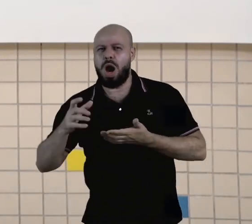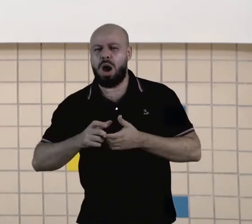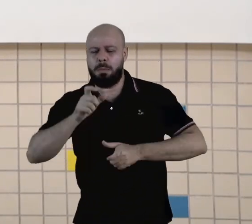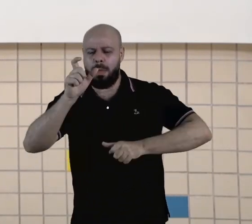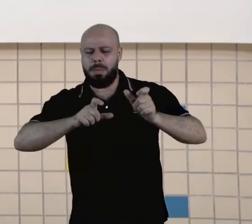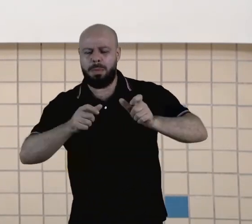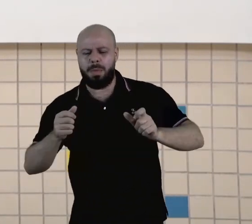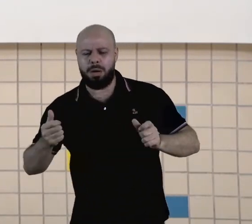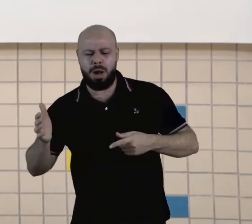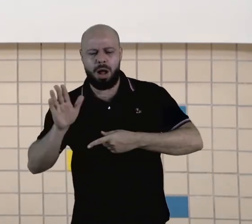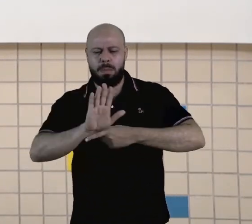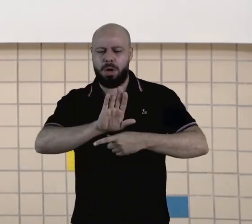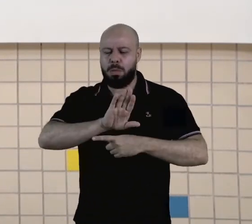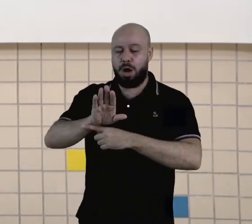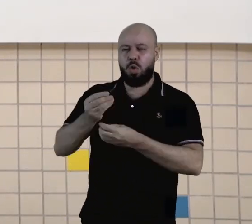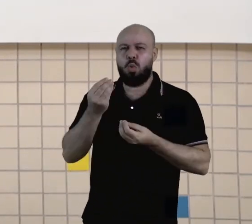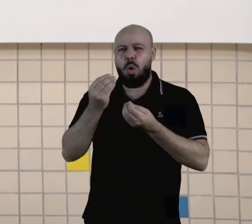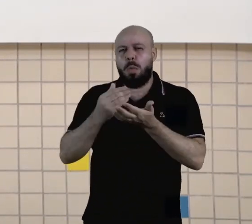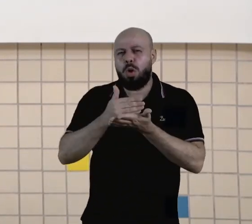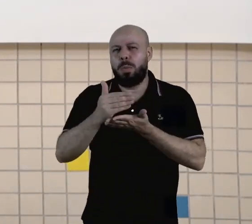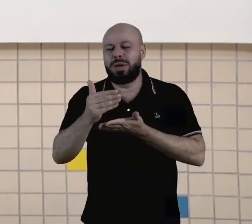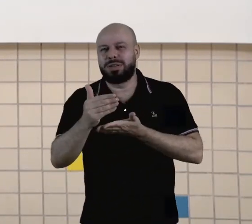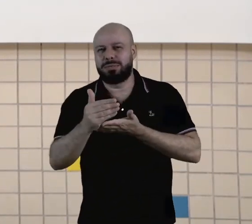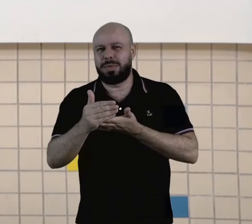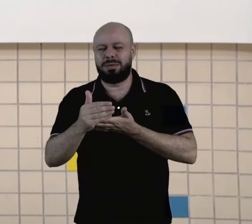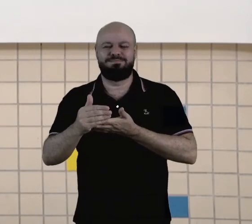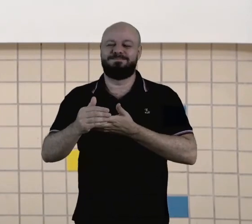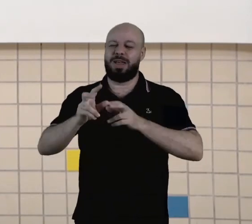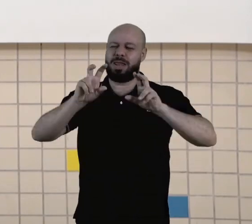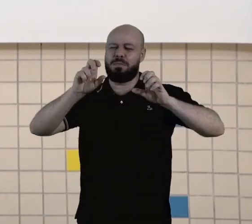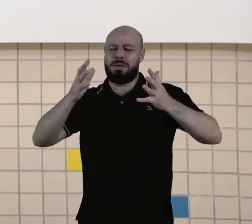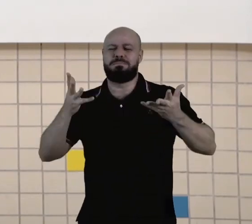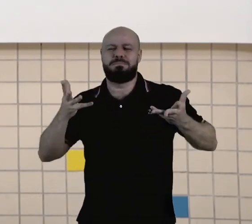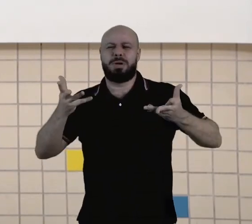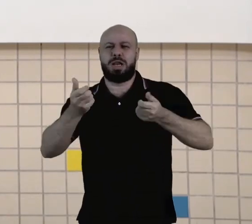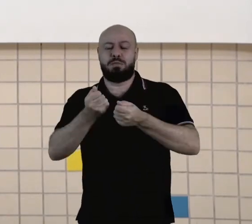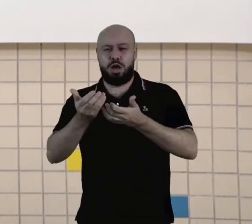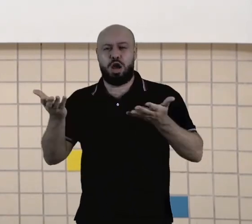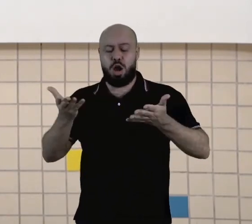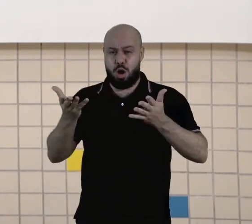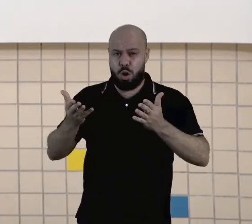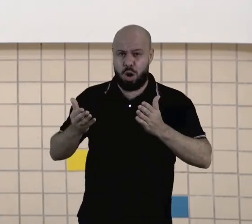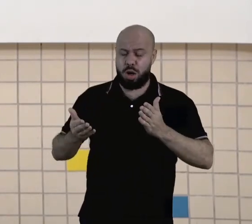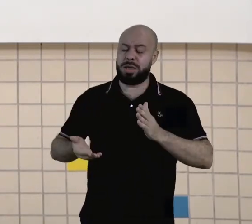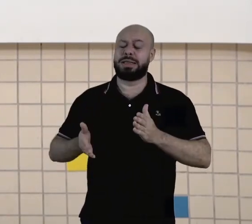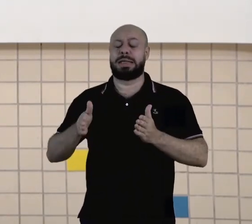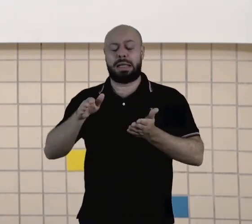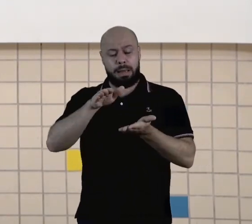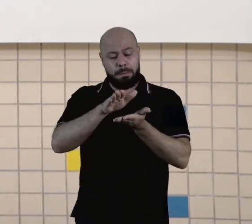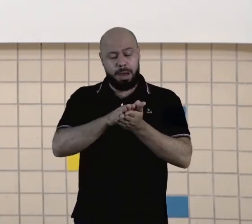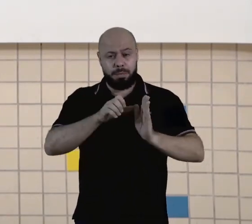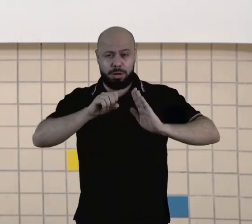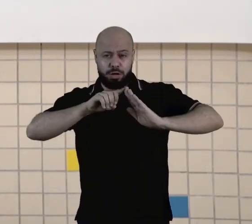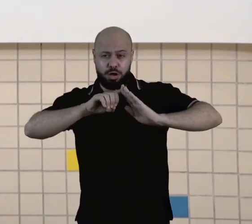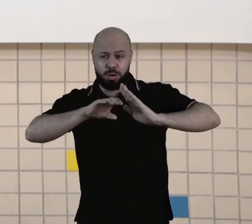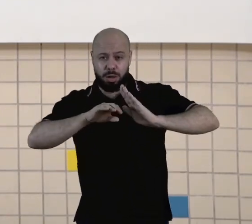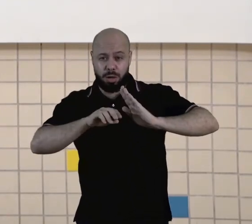Bem, esse é um assunto fantástico. Convido vocês a acessarem o material lá na nossa plataforma